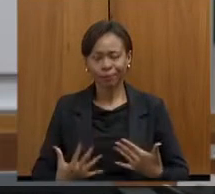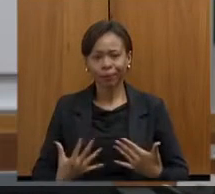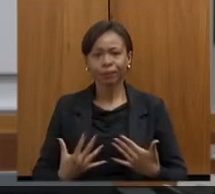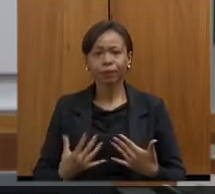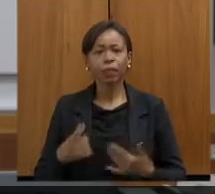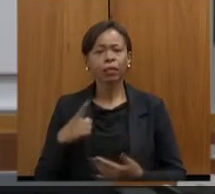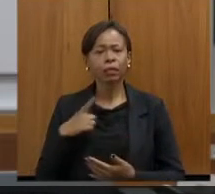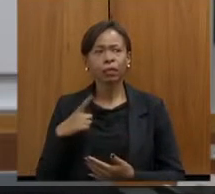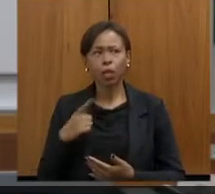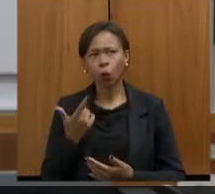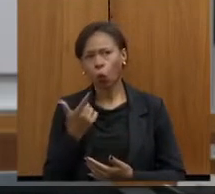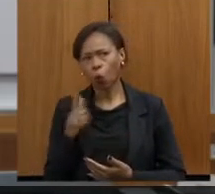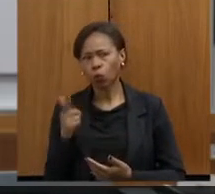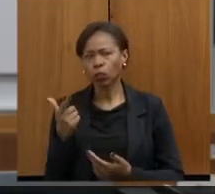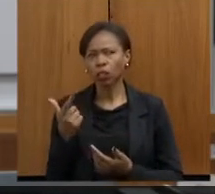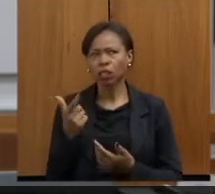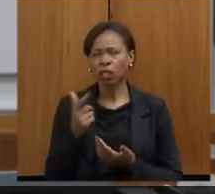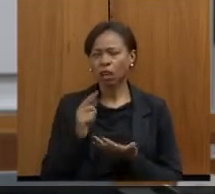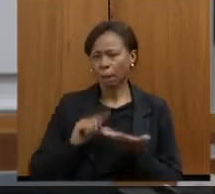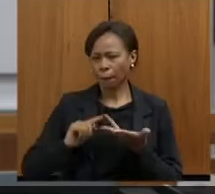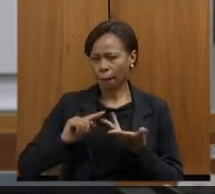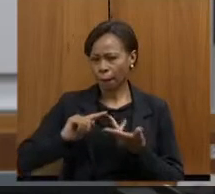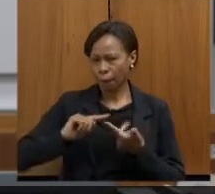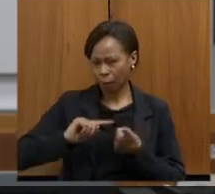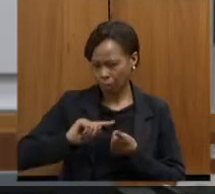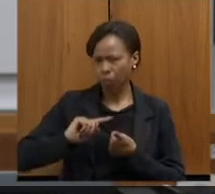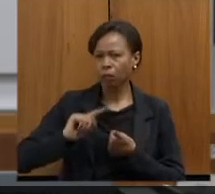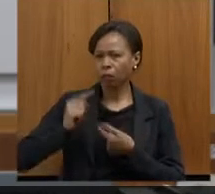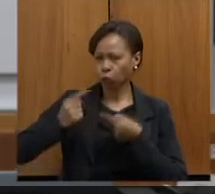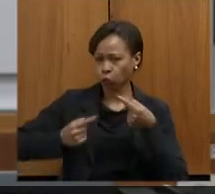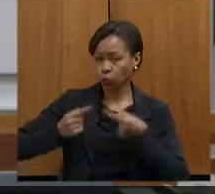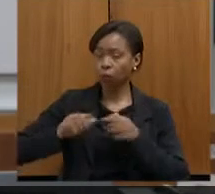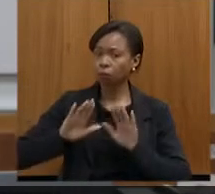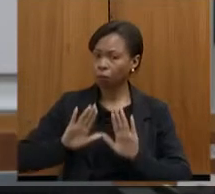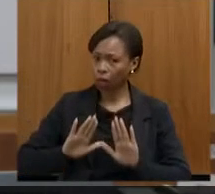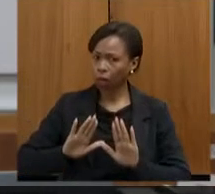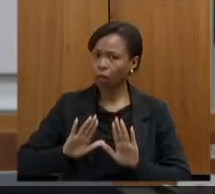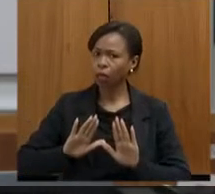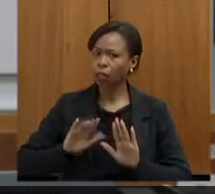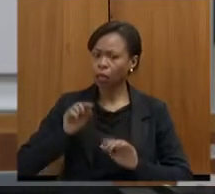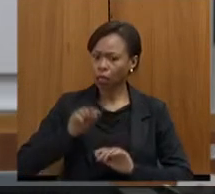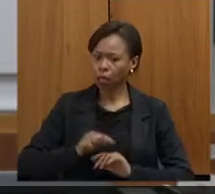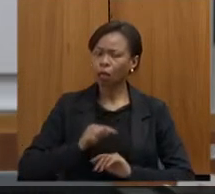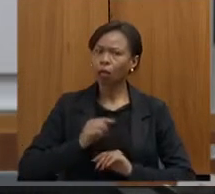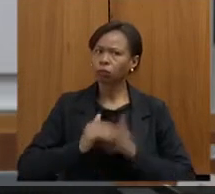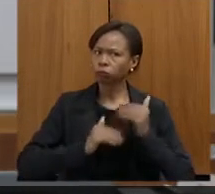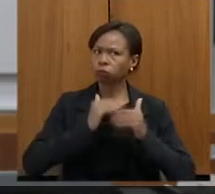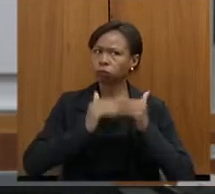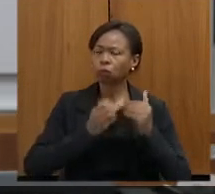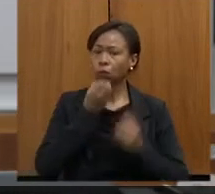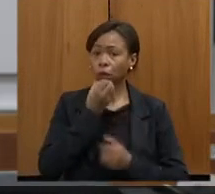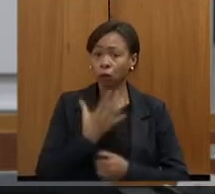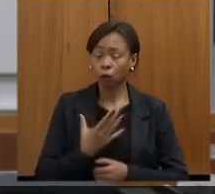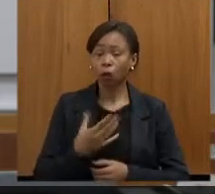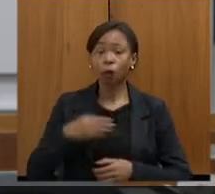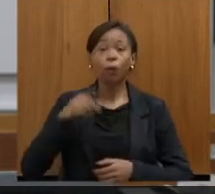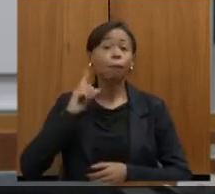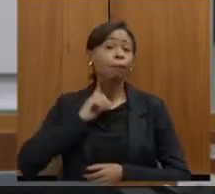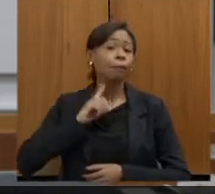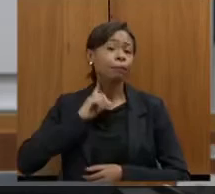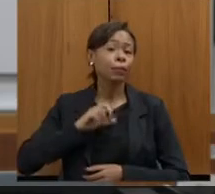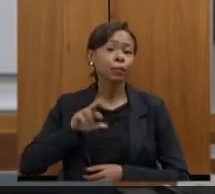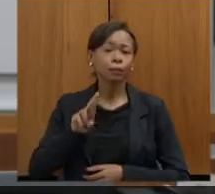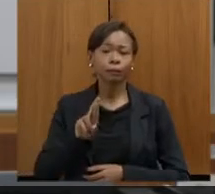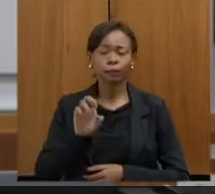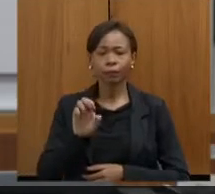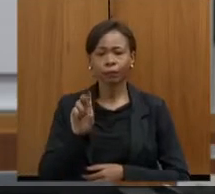Existem muitas coisas a se discutir, mas eu acho que a gente está em um caminho muito bacana. Minas Reurb é um programa, uma política